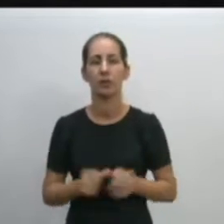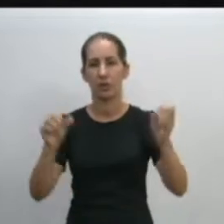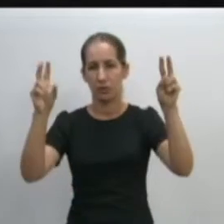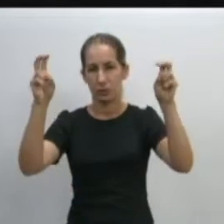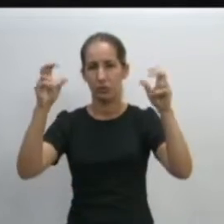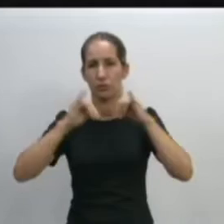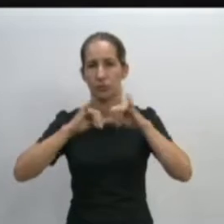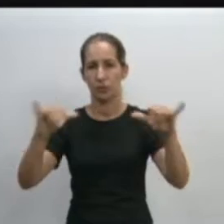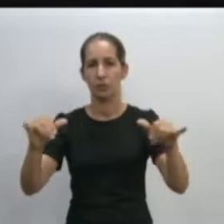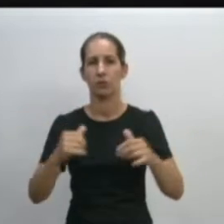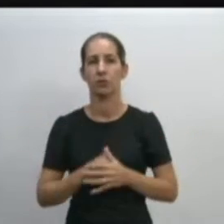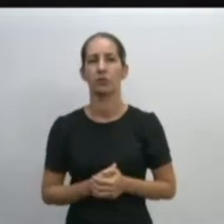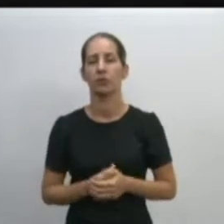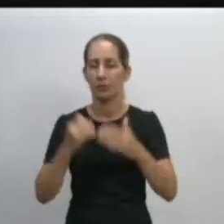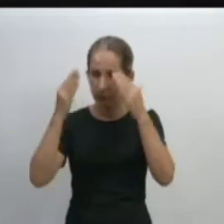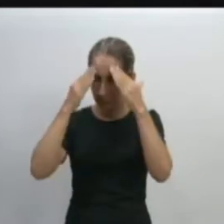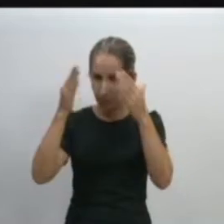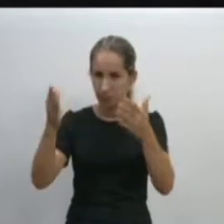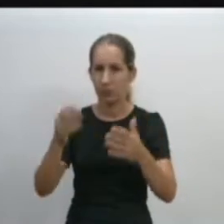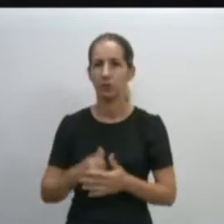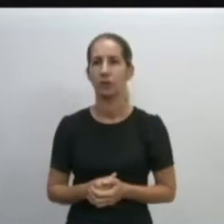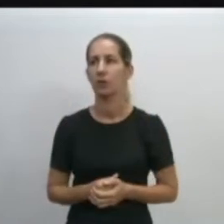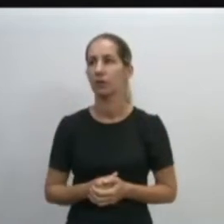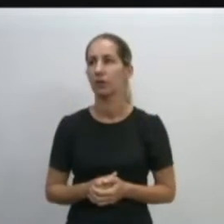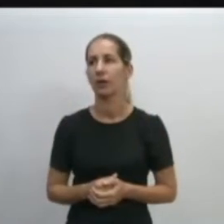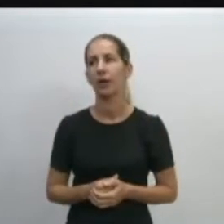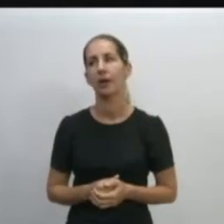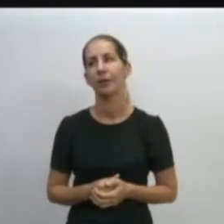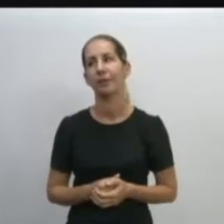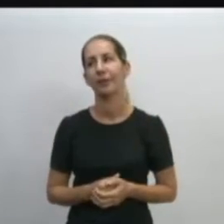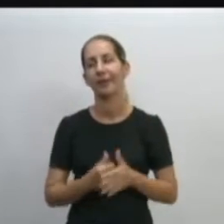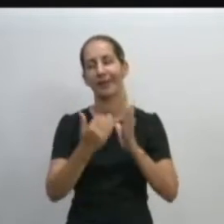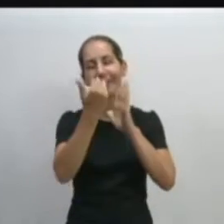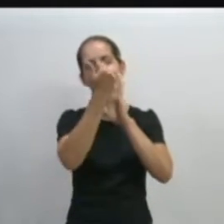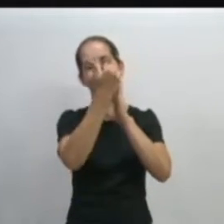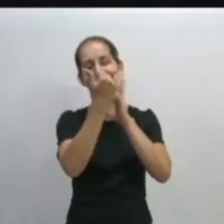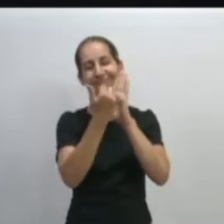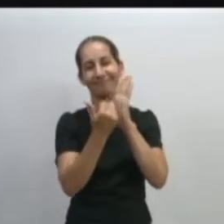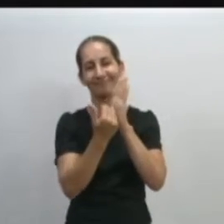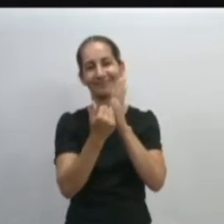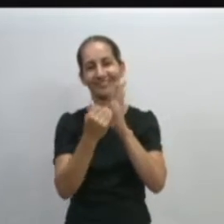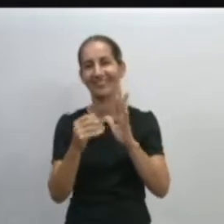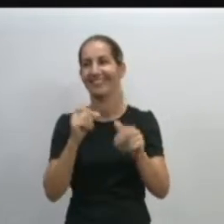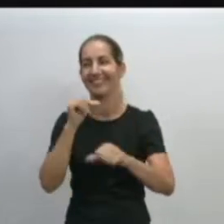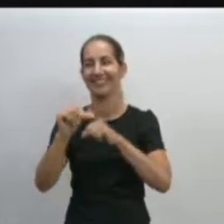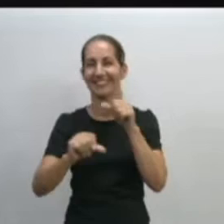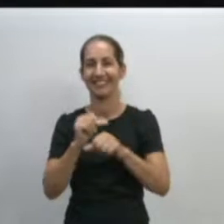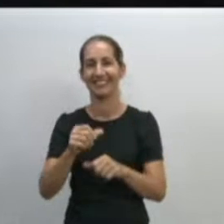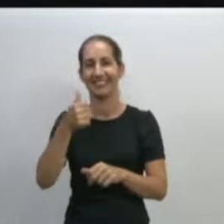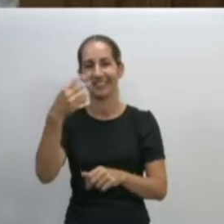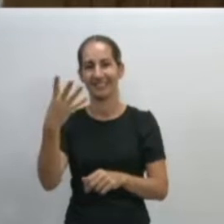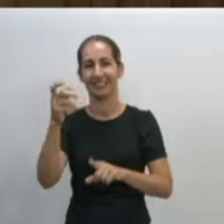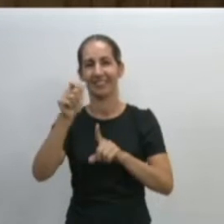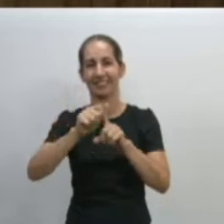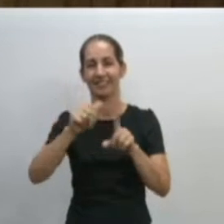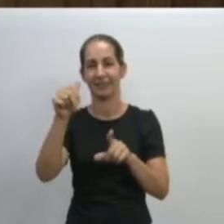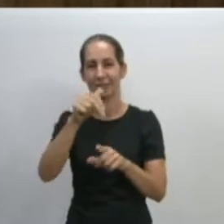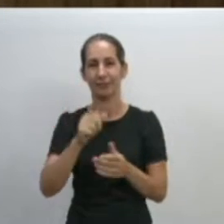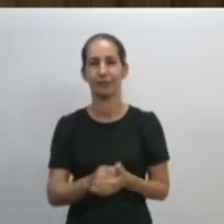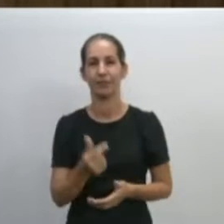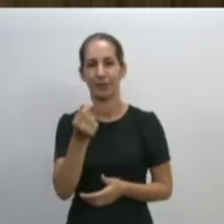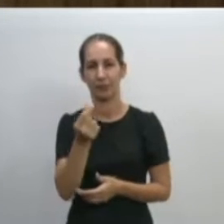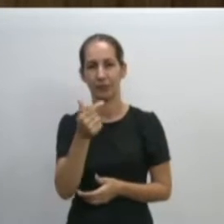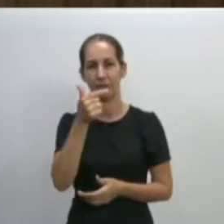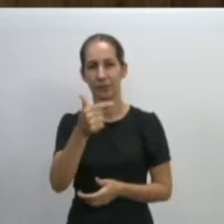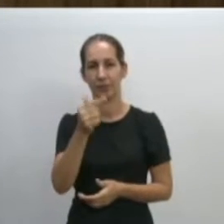que Vossa Excelência traz. Obrigado. As quebras de ordem cronológicas aconteceram no dia 14 de novembro. Uma é no valor